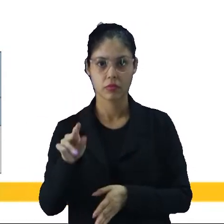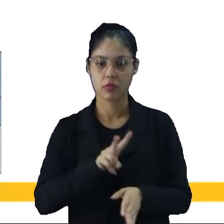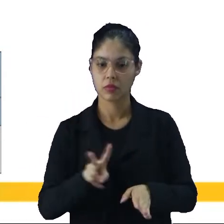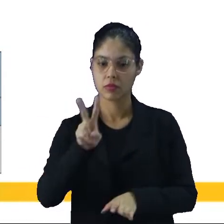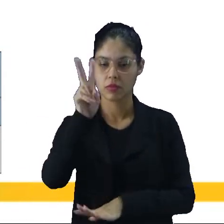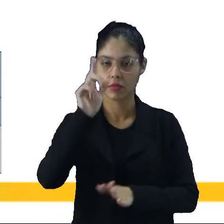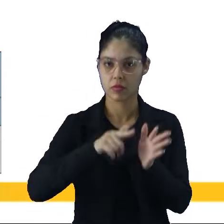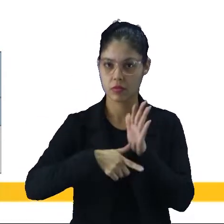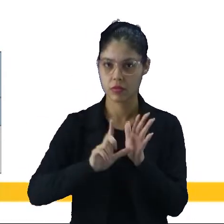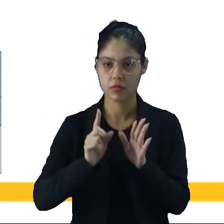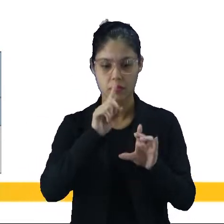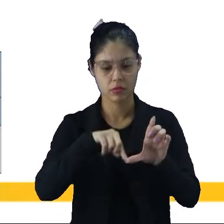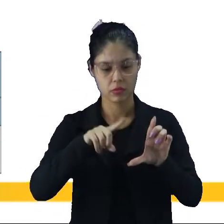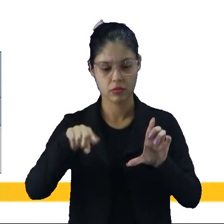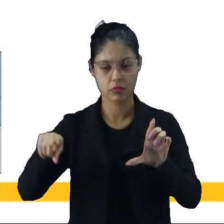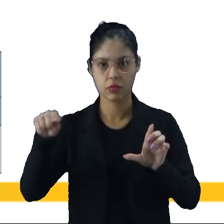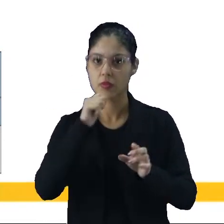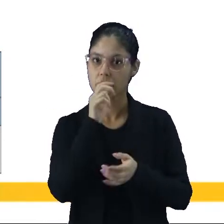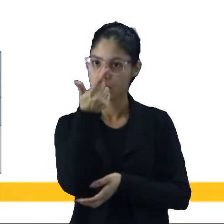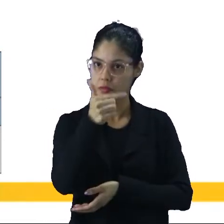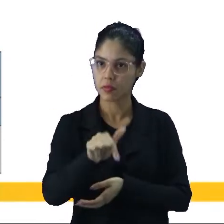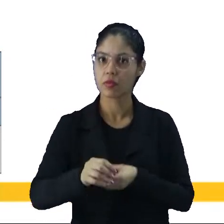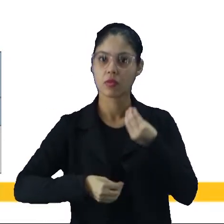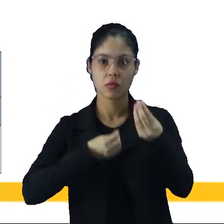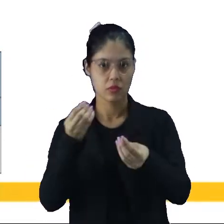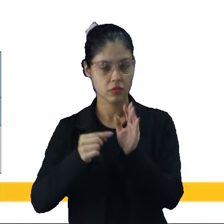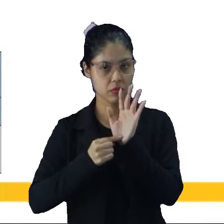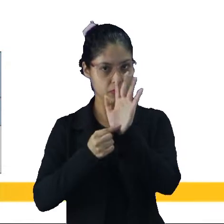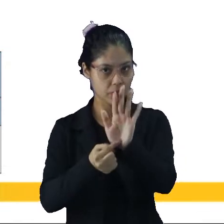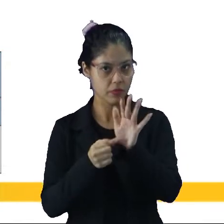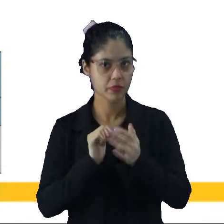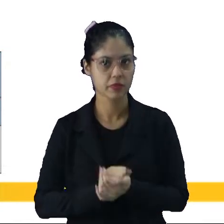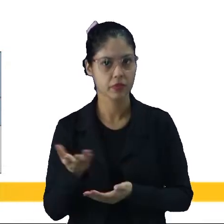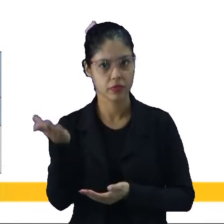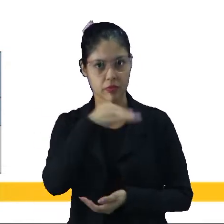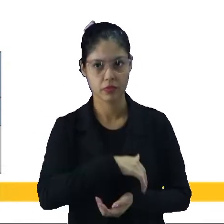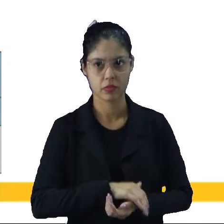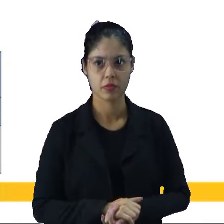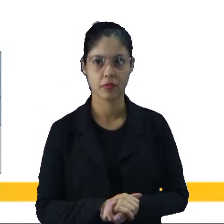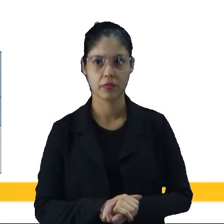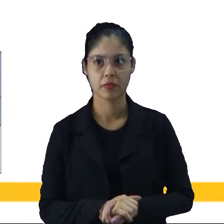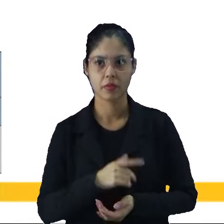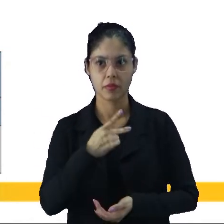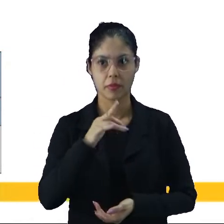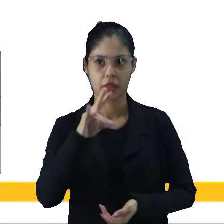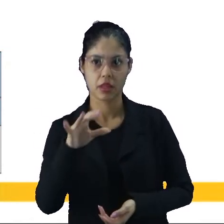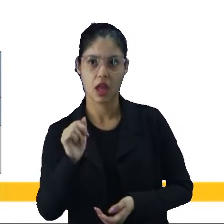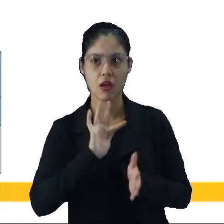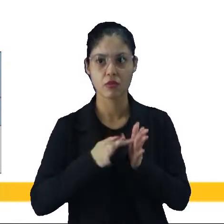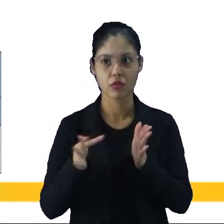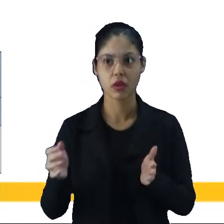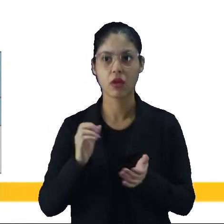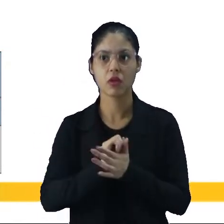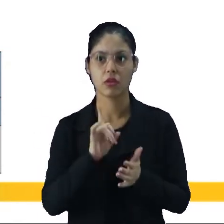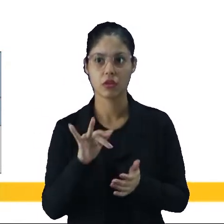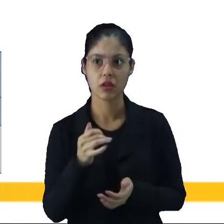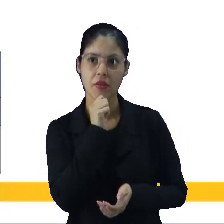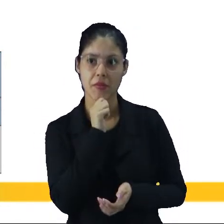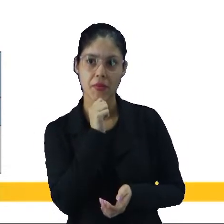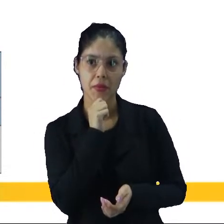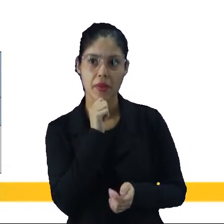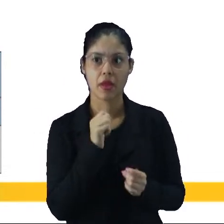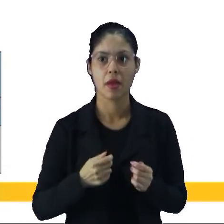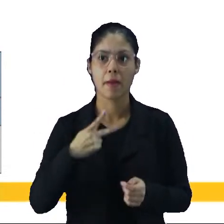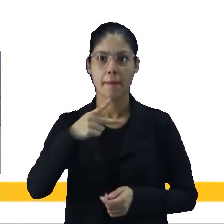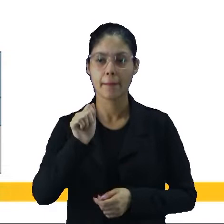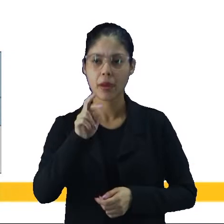ou posteriores, o gráfico se repete, como eu acabei de mostrar. Vamos lá, então, paridade. A função cosseno é considerada uma